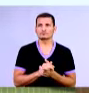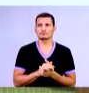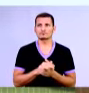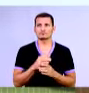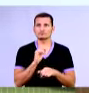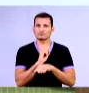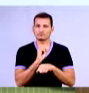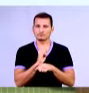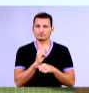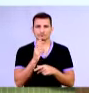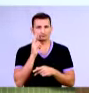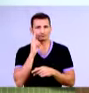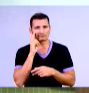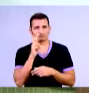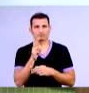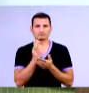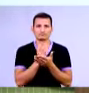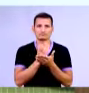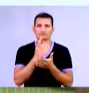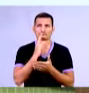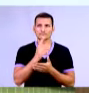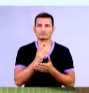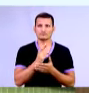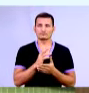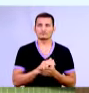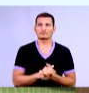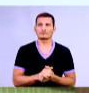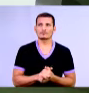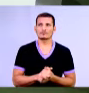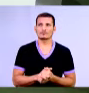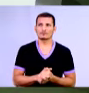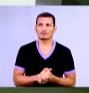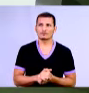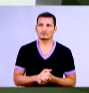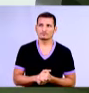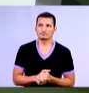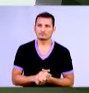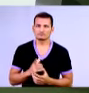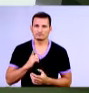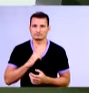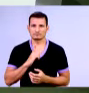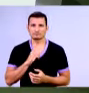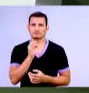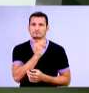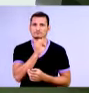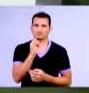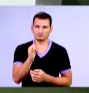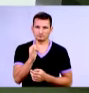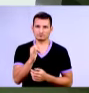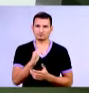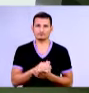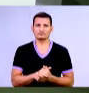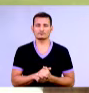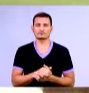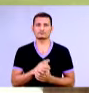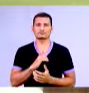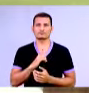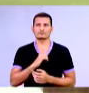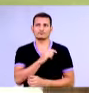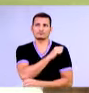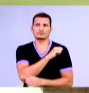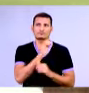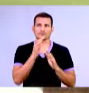esperava ver algumas dessas respostas. Tem lá o tutor, lá o Silvio de Freitas, tem um aluno que efetivamente já fez